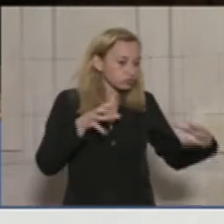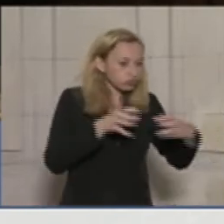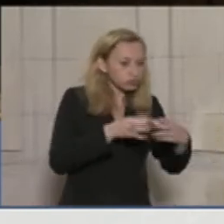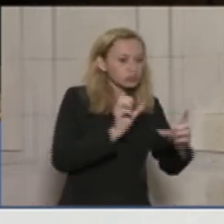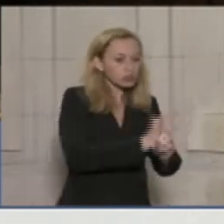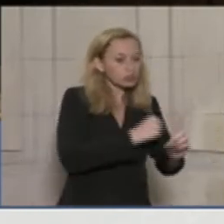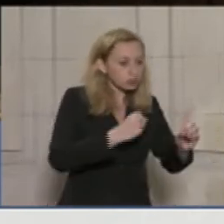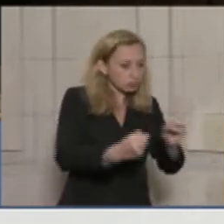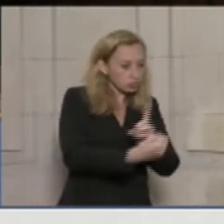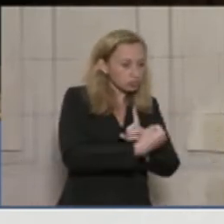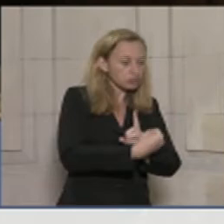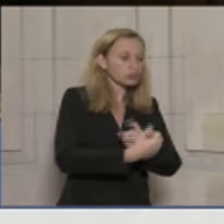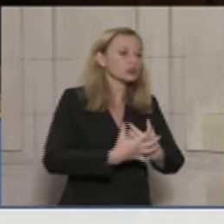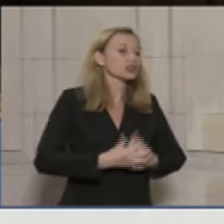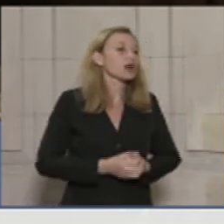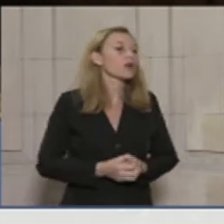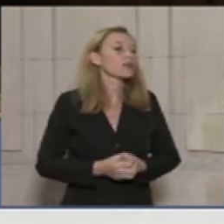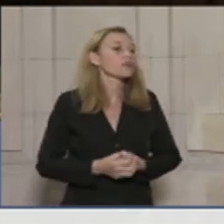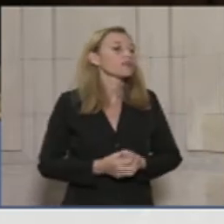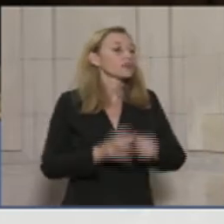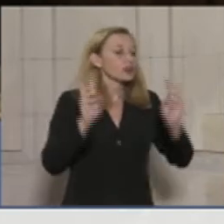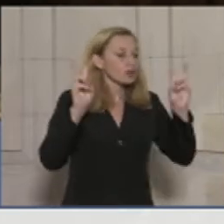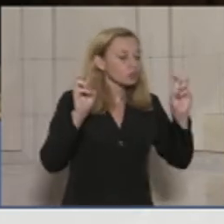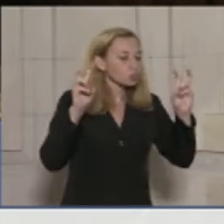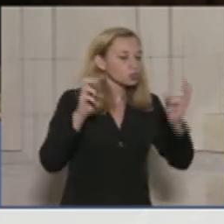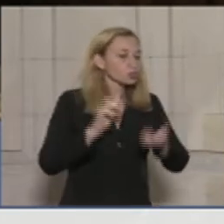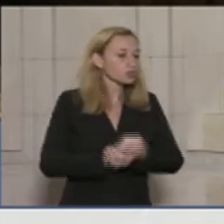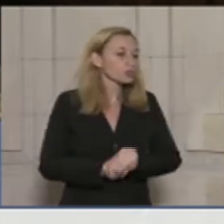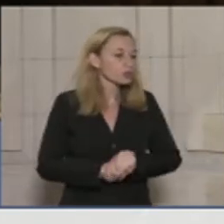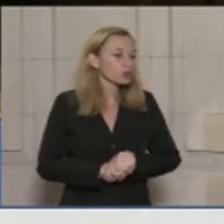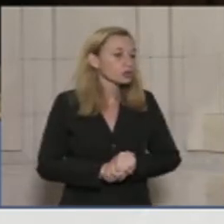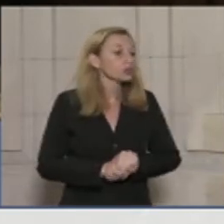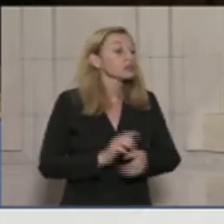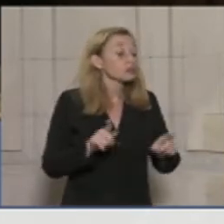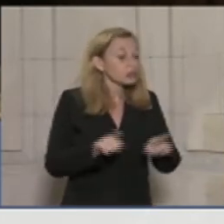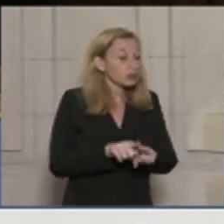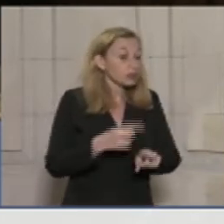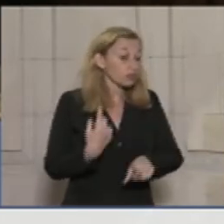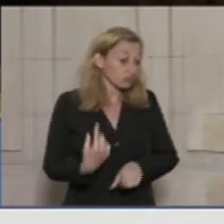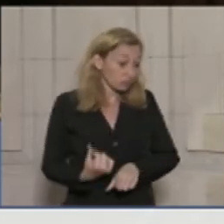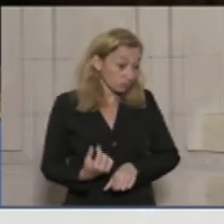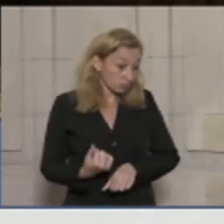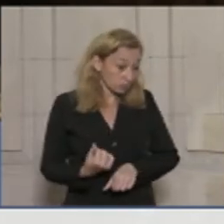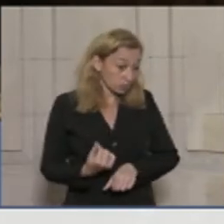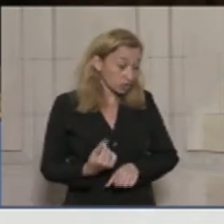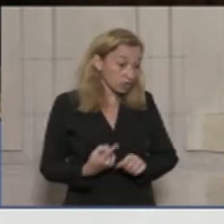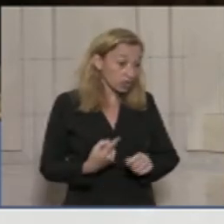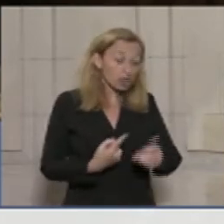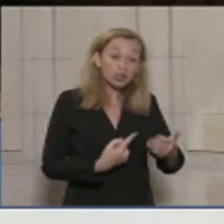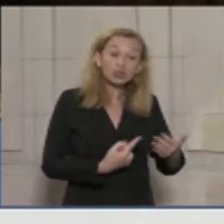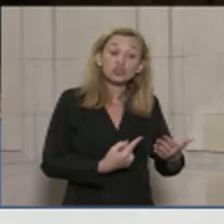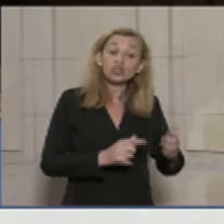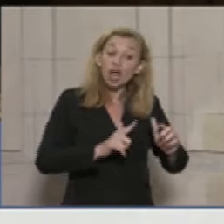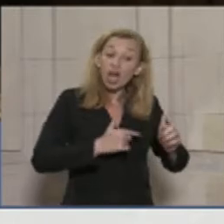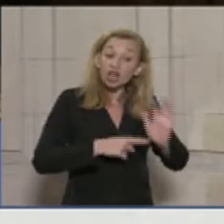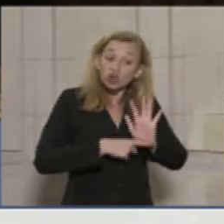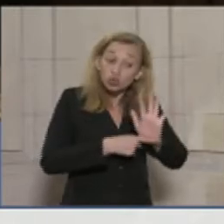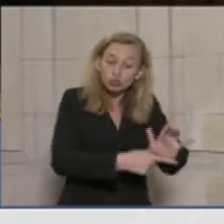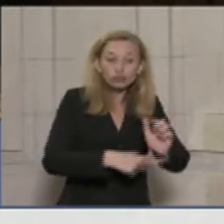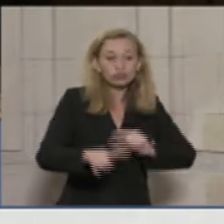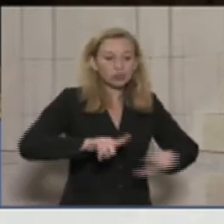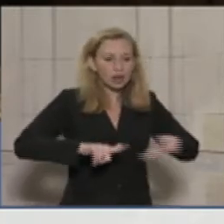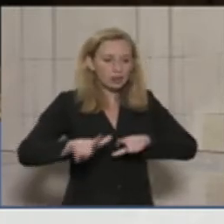as mulheres nesse âmbito, a questão financeira de amparo de trabalho,